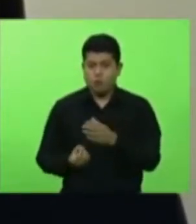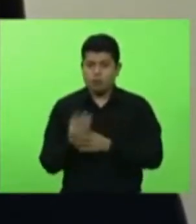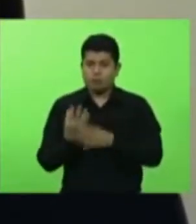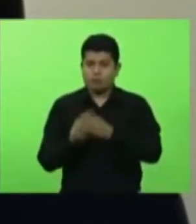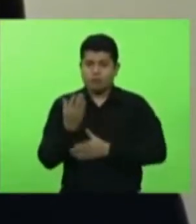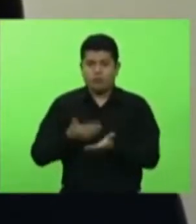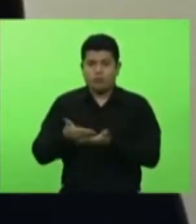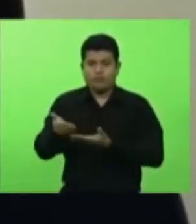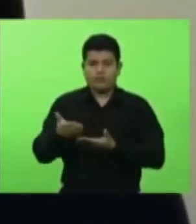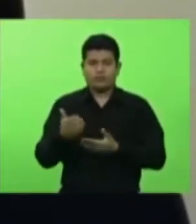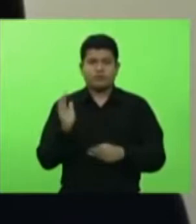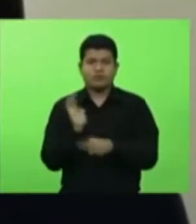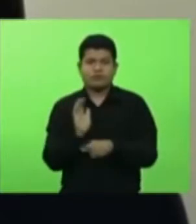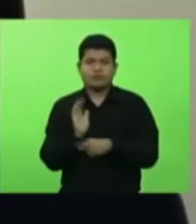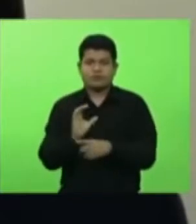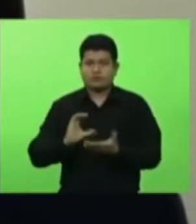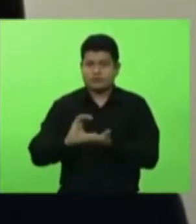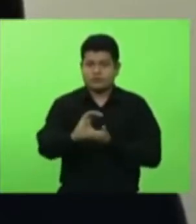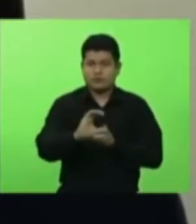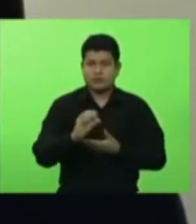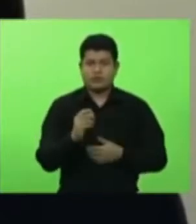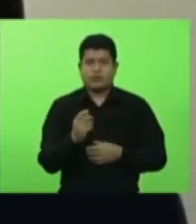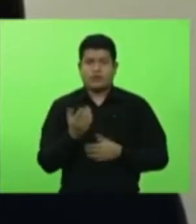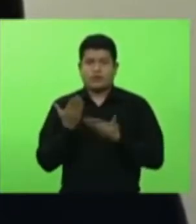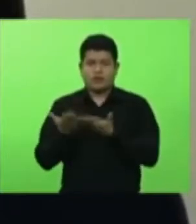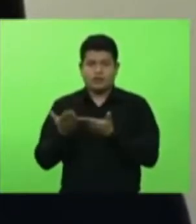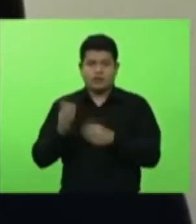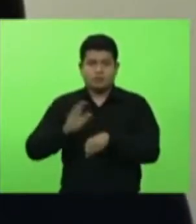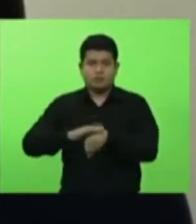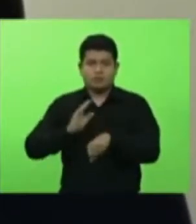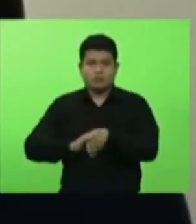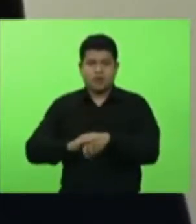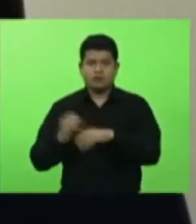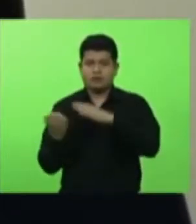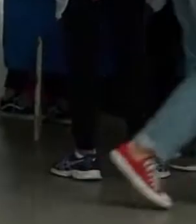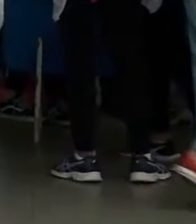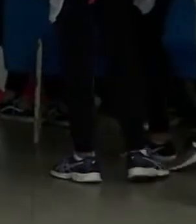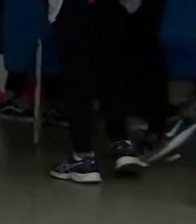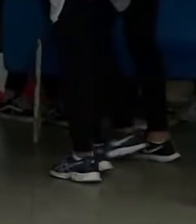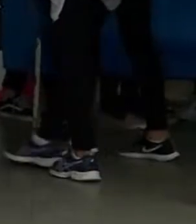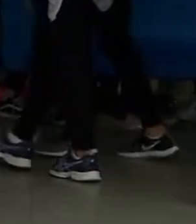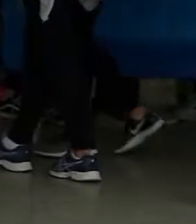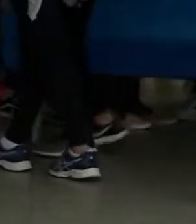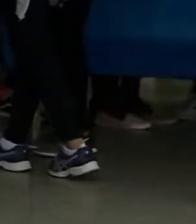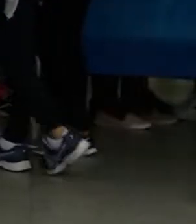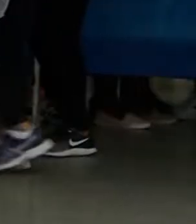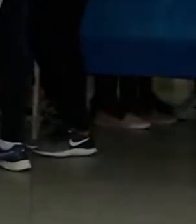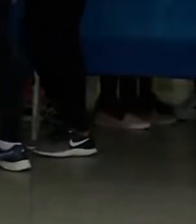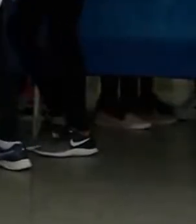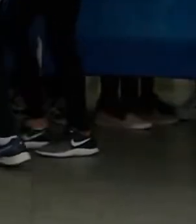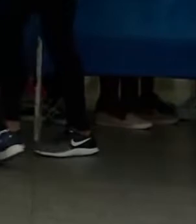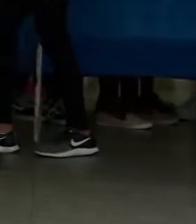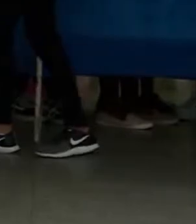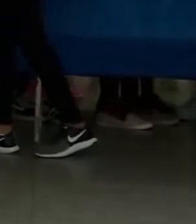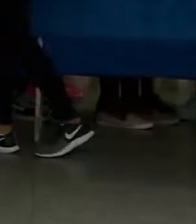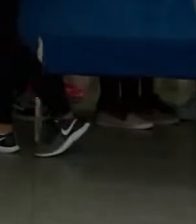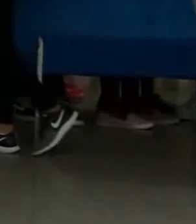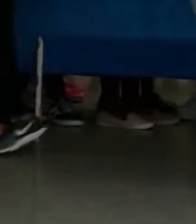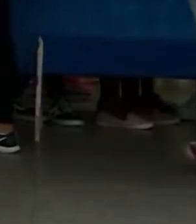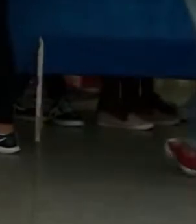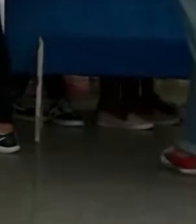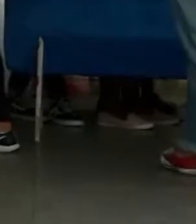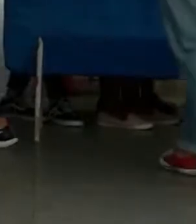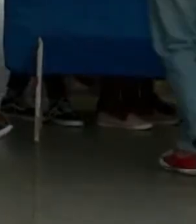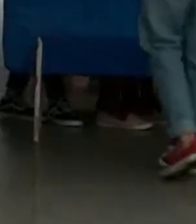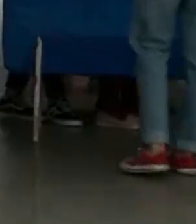Estado está elaborando um plano estadual de contingência para a educação, prevendo a reabertura das escolas no dia